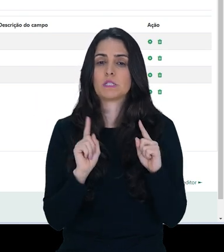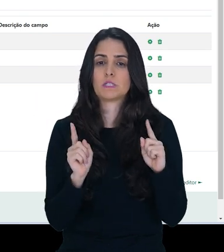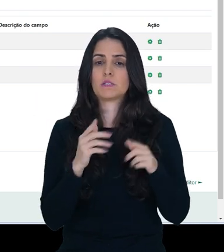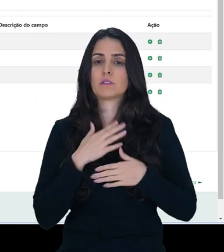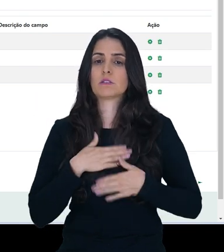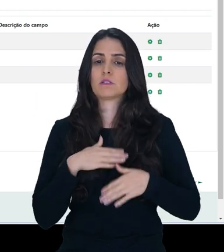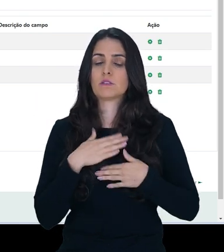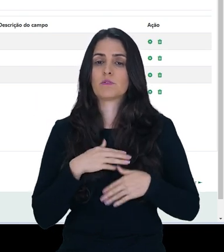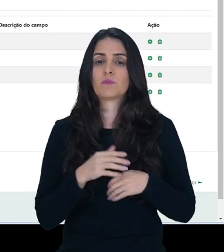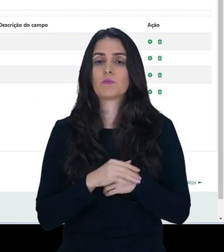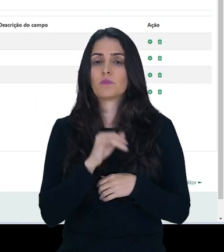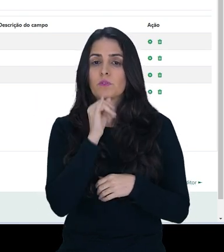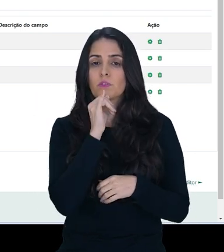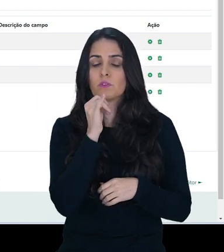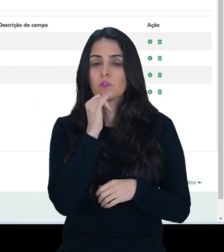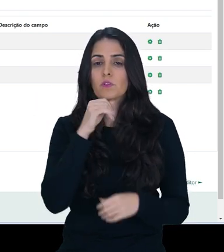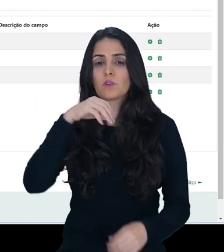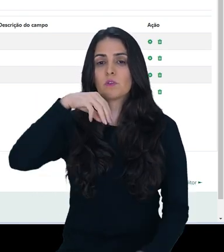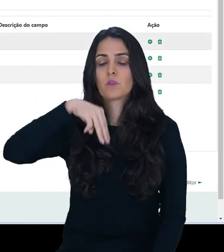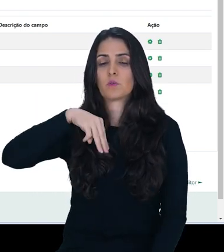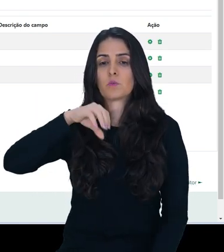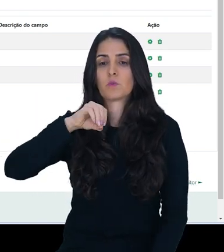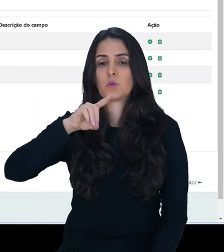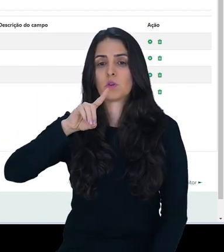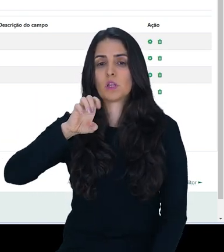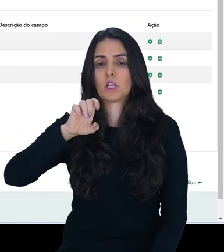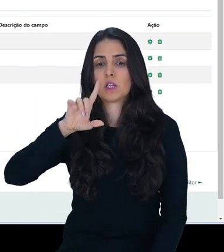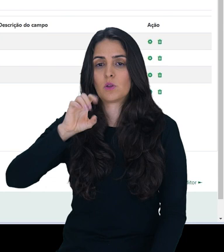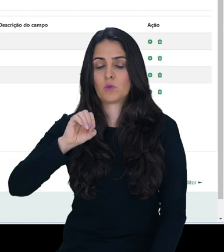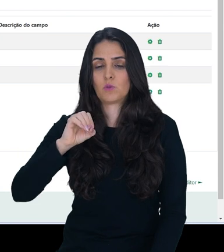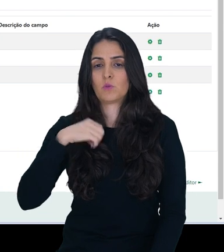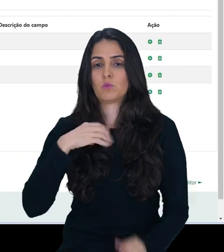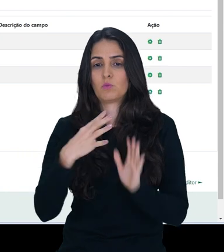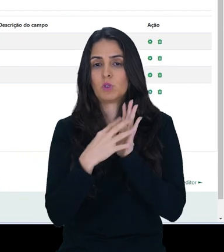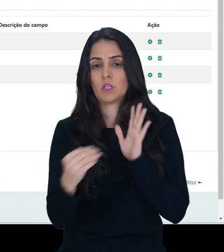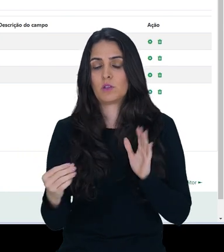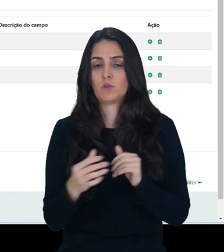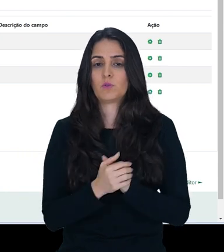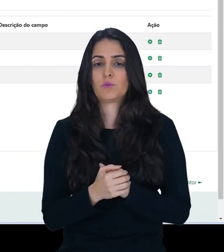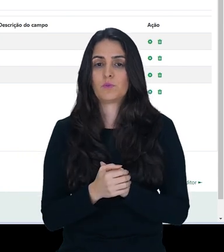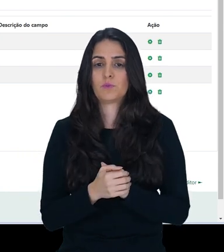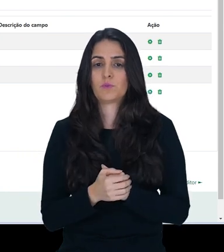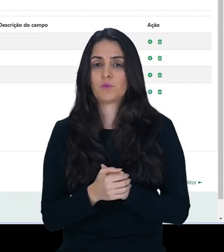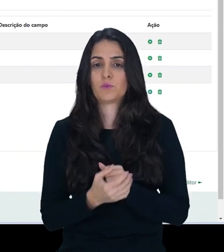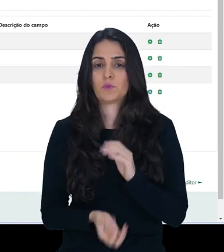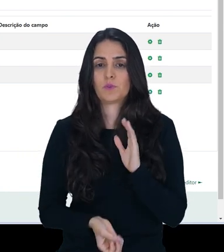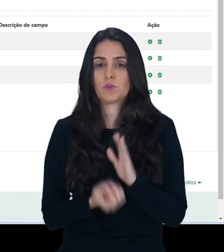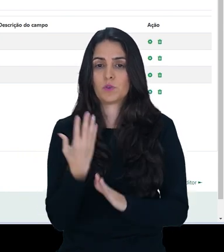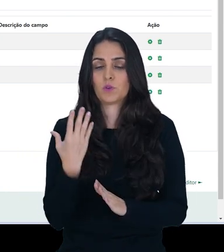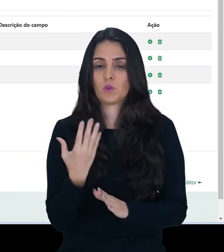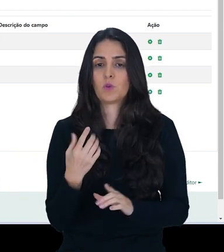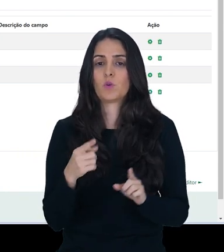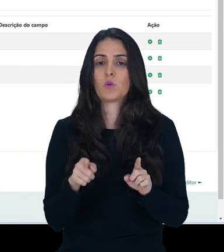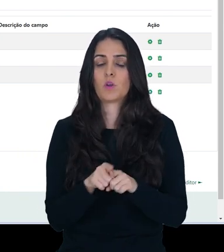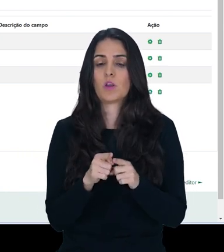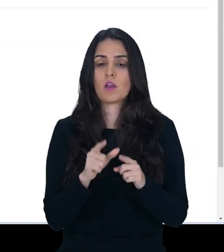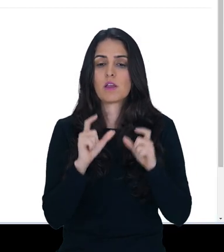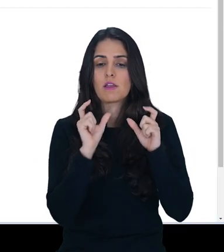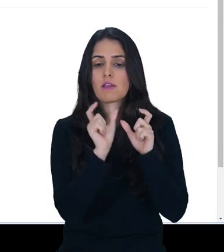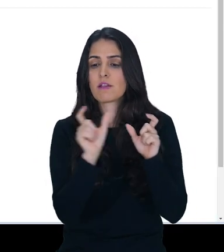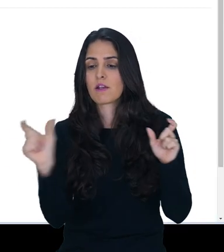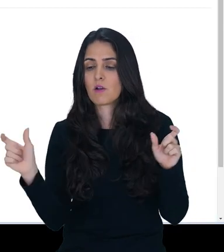explorar para que ela funcione bem vamos aqui em modelos então preste atenção já criamos os campos próximo passo